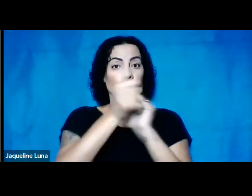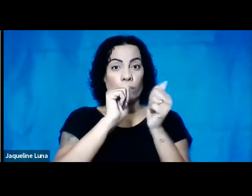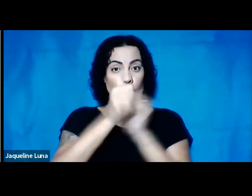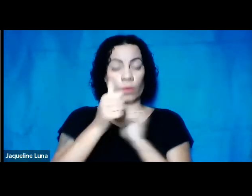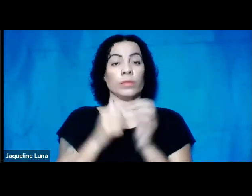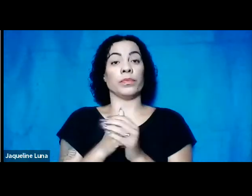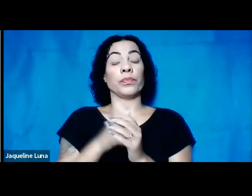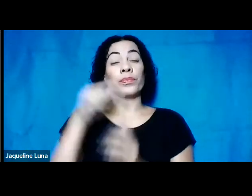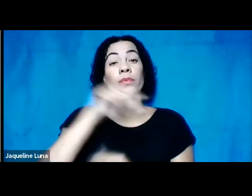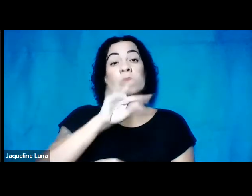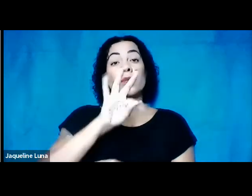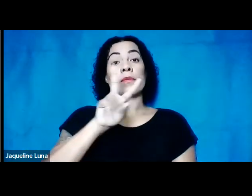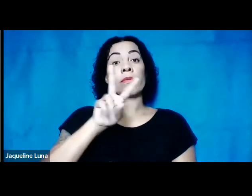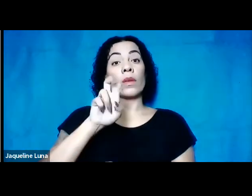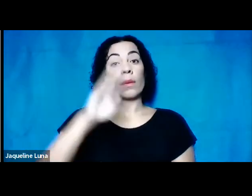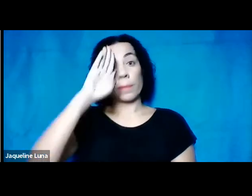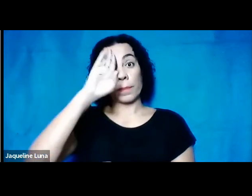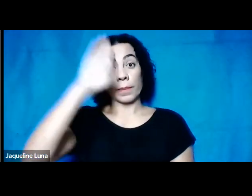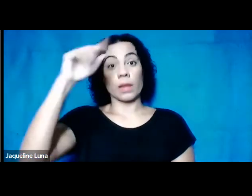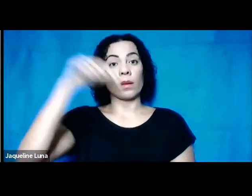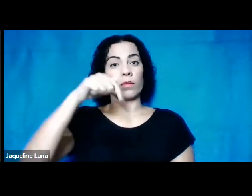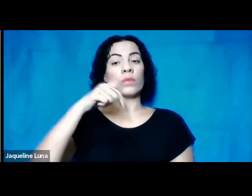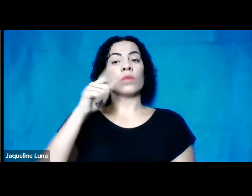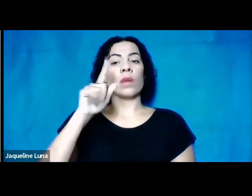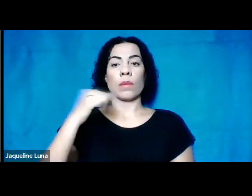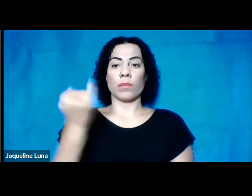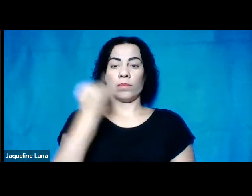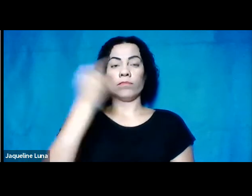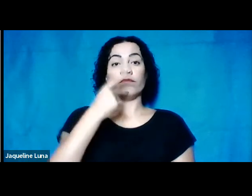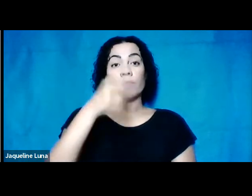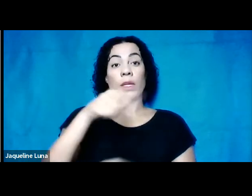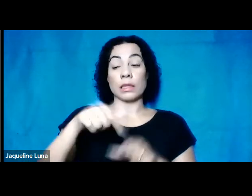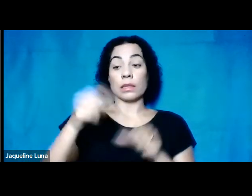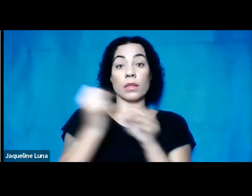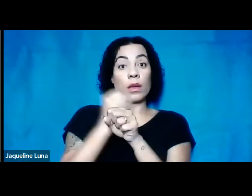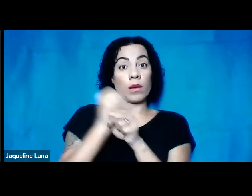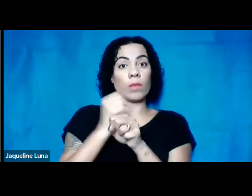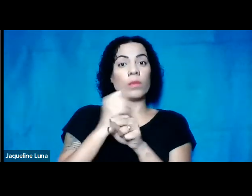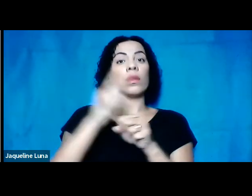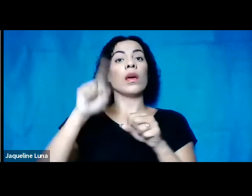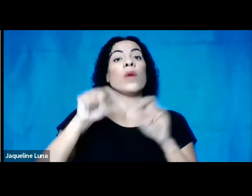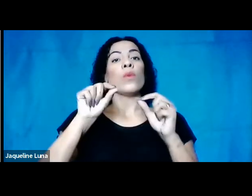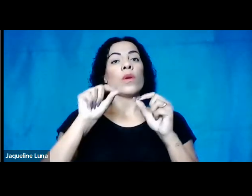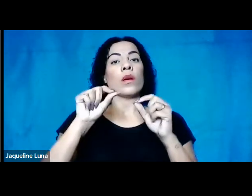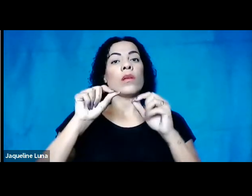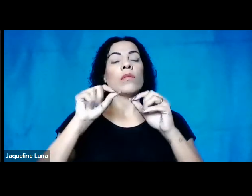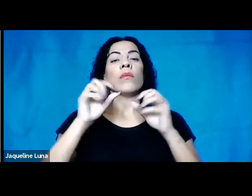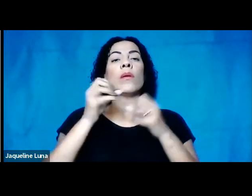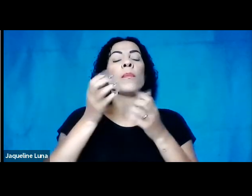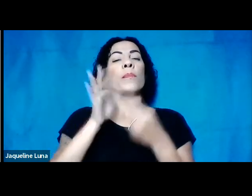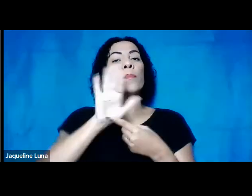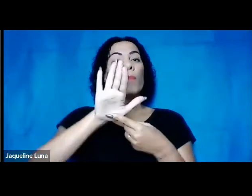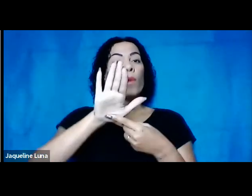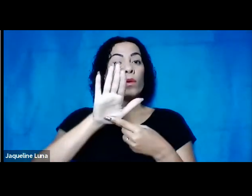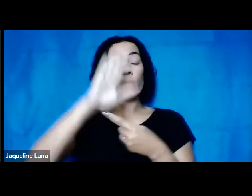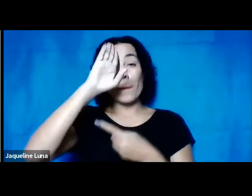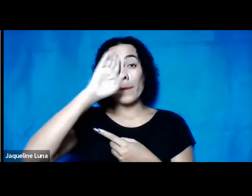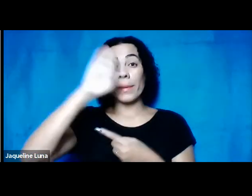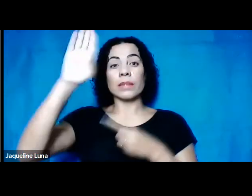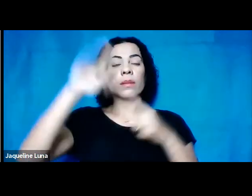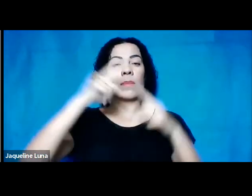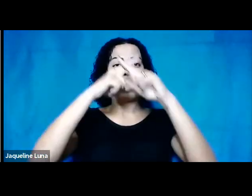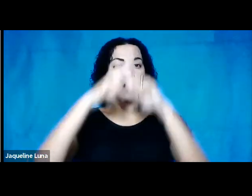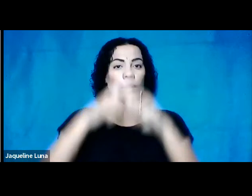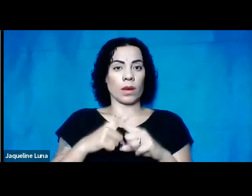destaque da TV aqui também, que eu acho que é bom mencionar nesse ano, foi a transmissão do Campeonato Baiano, o principal campeonato, né, aqui